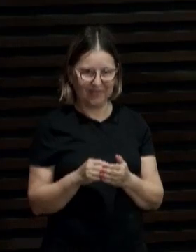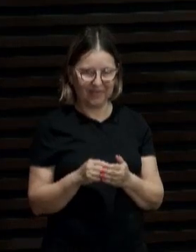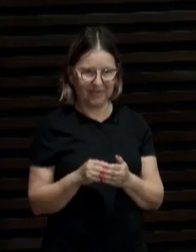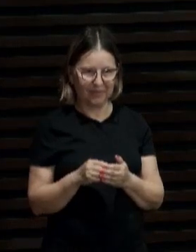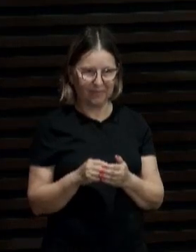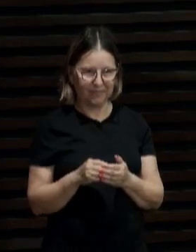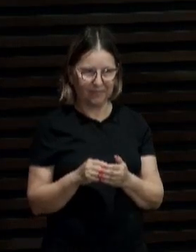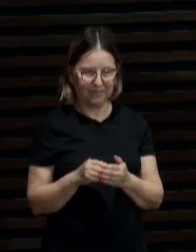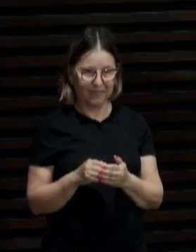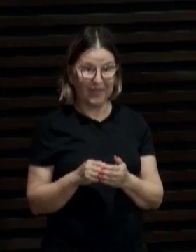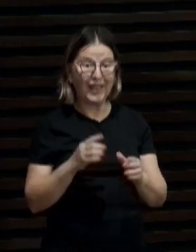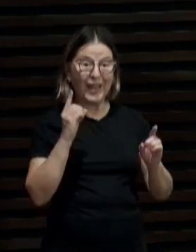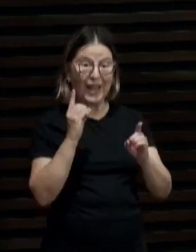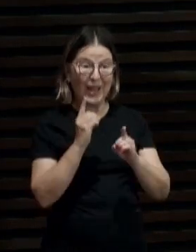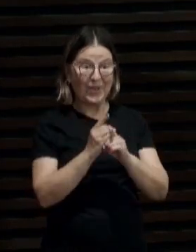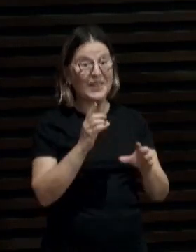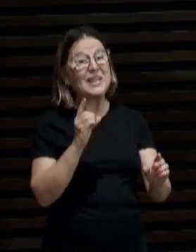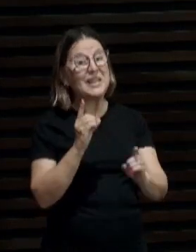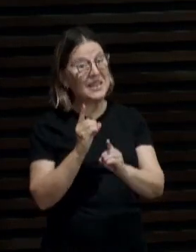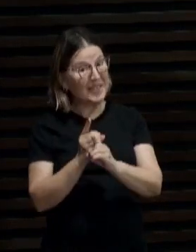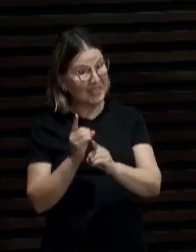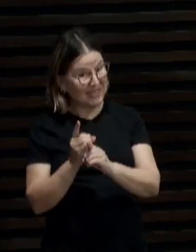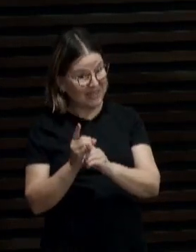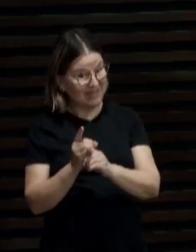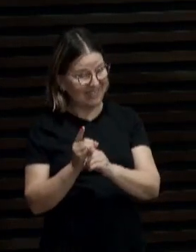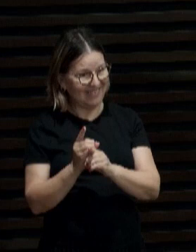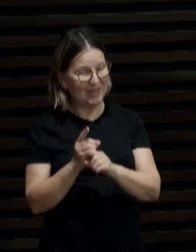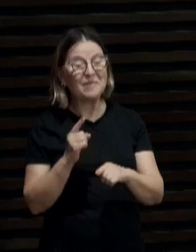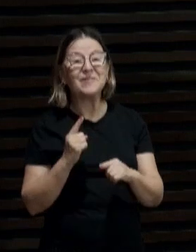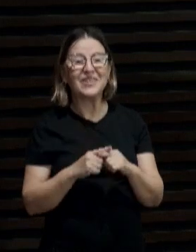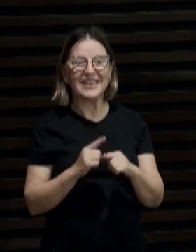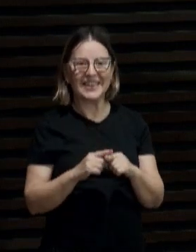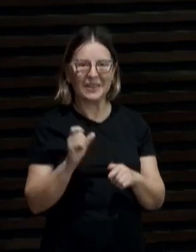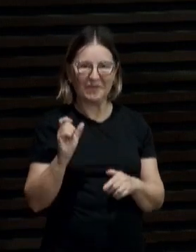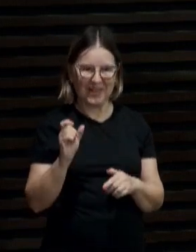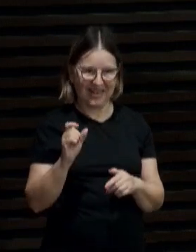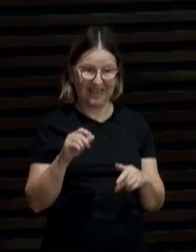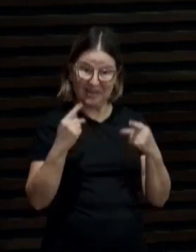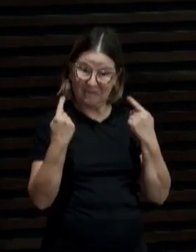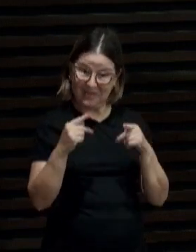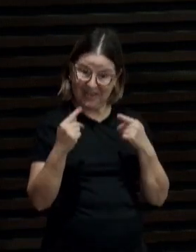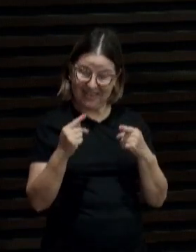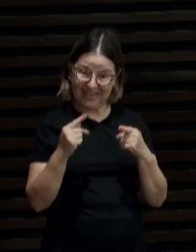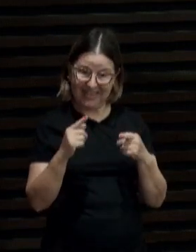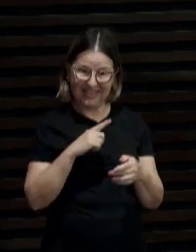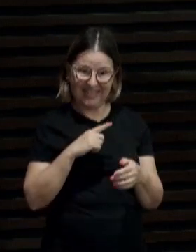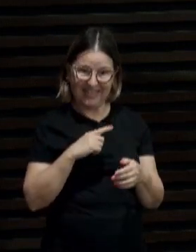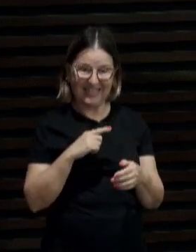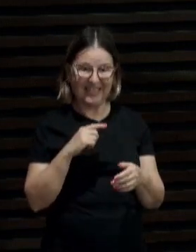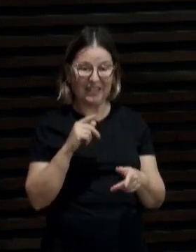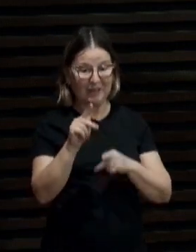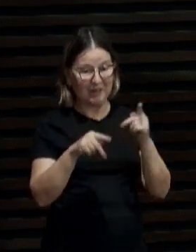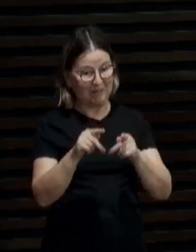gente. A palavra, ela encontrou. É verdade que houveram pessoas que se mantiveram com